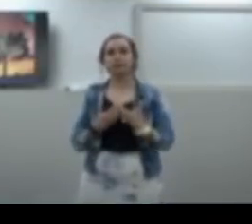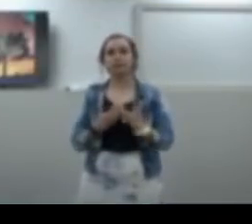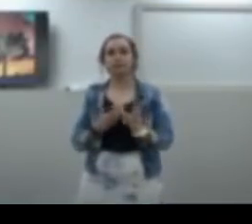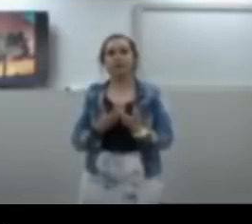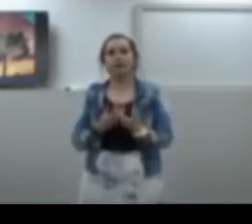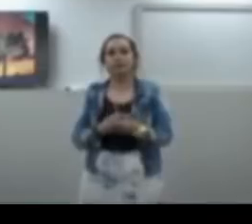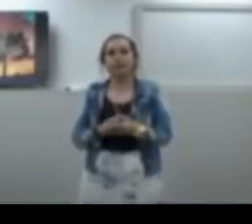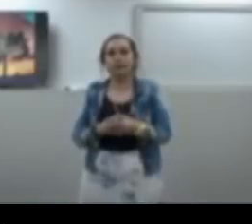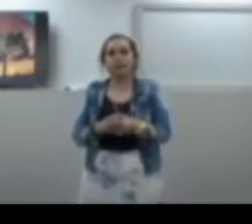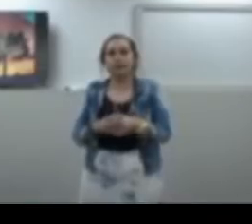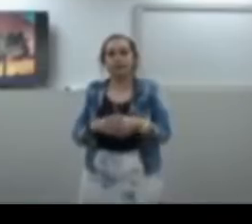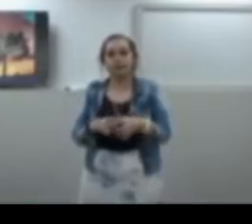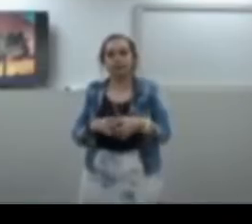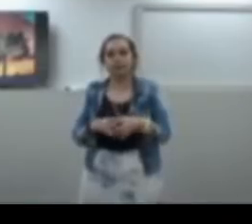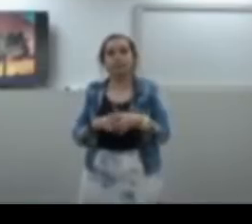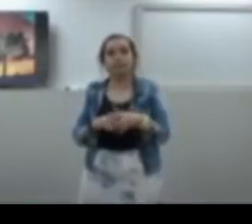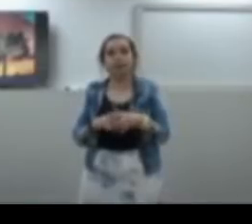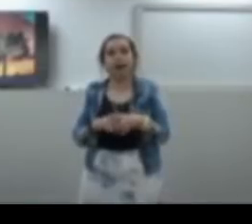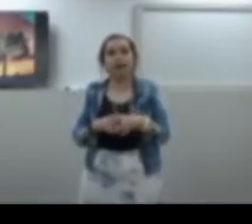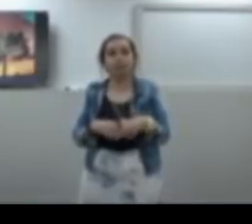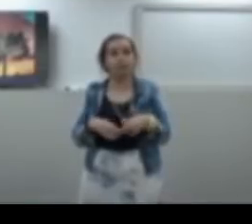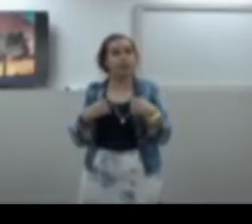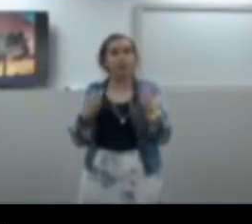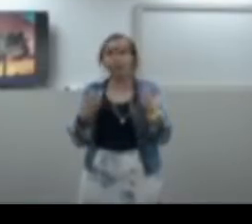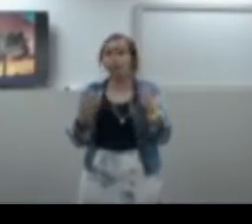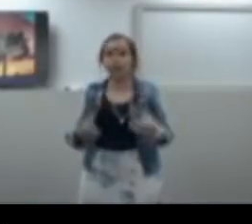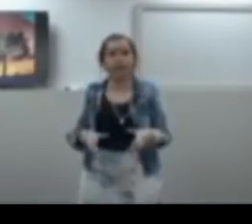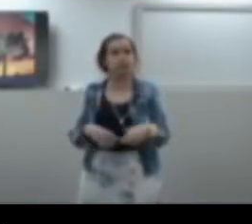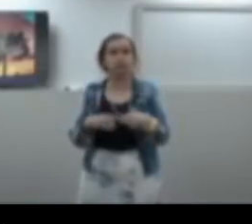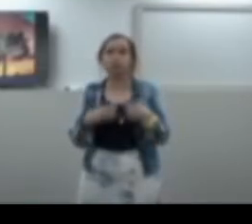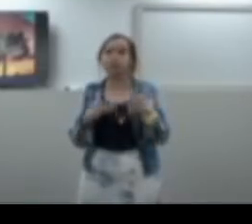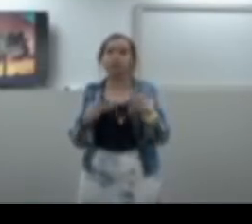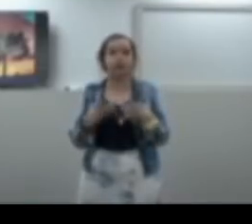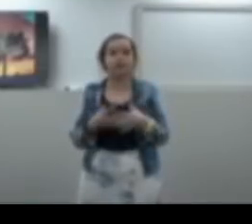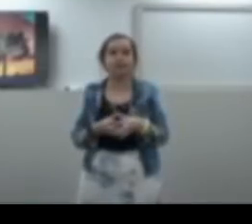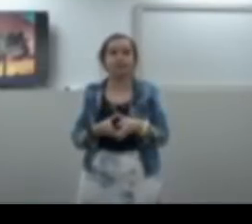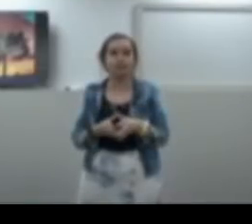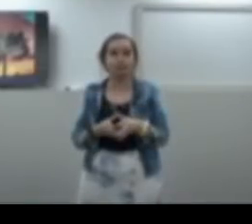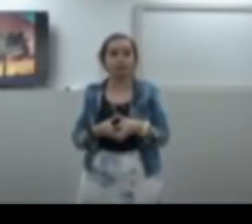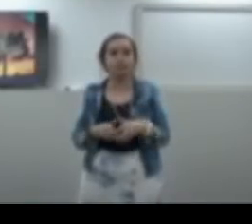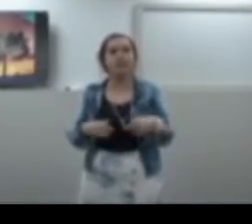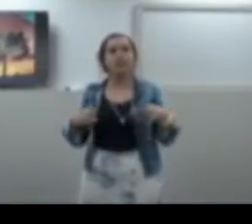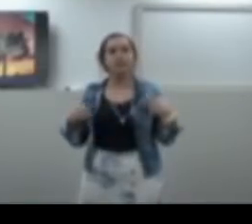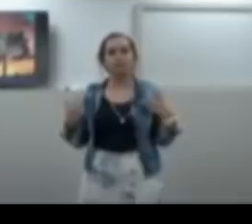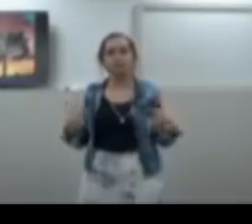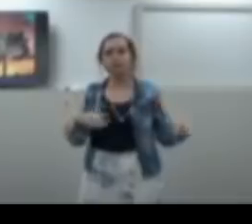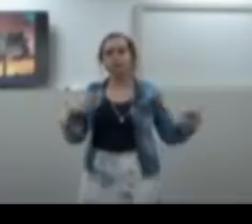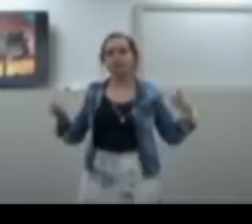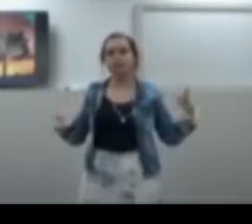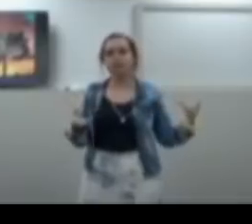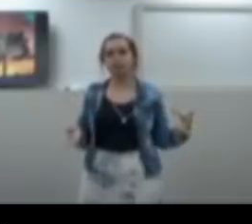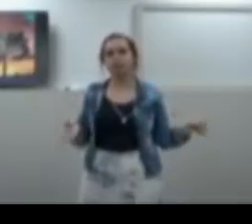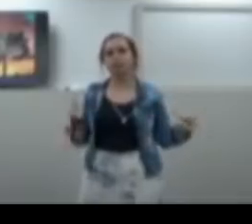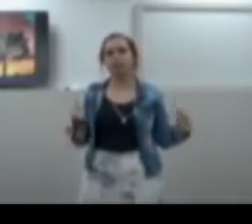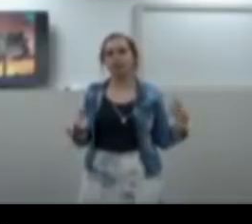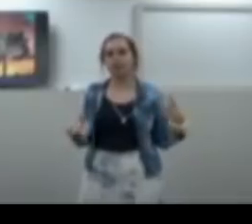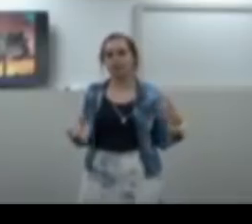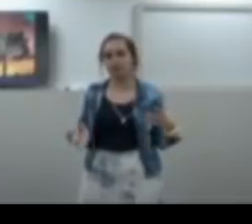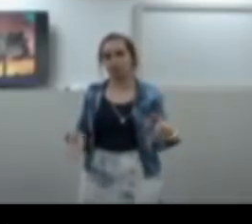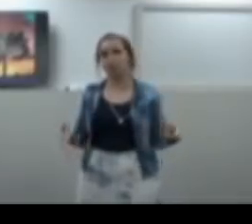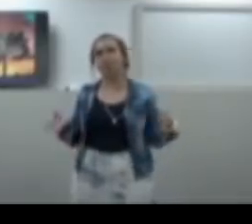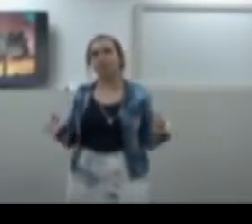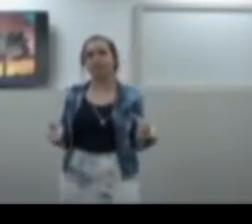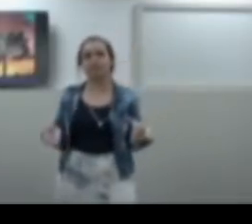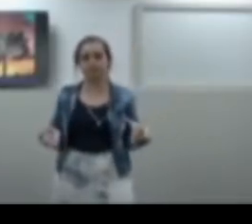que é considerado, né, um semiárido, porque é muito quente e não tem quase nada de água, que as plantas dessas regiões